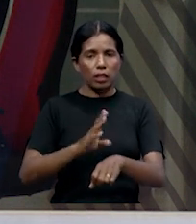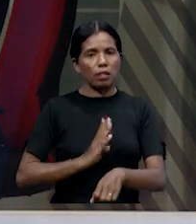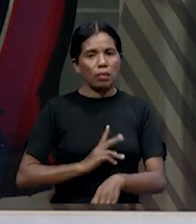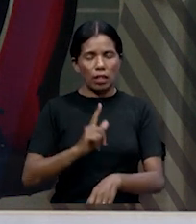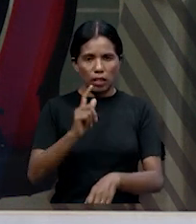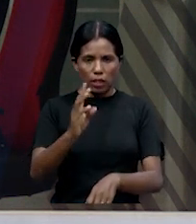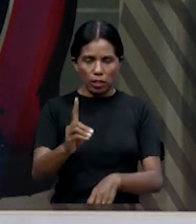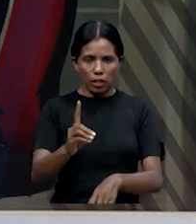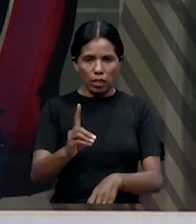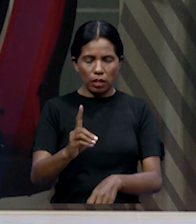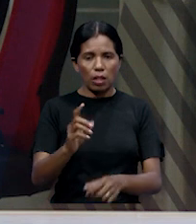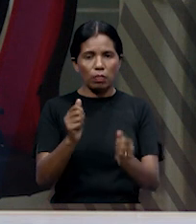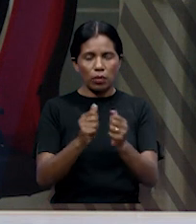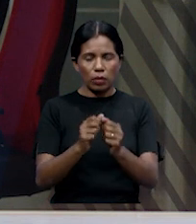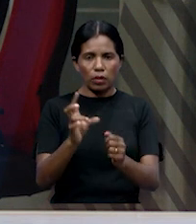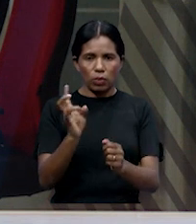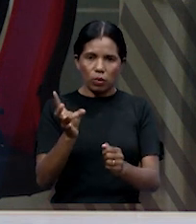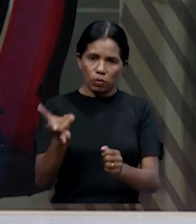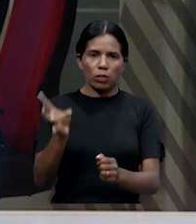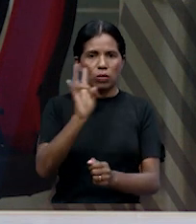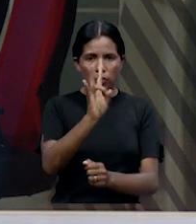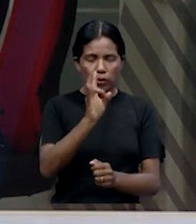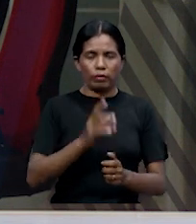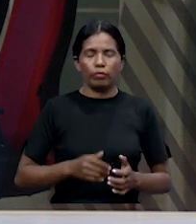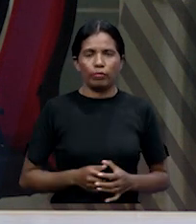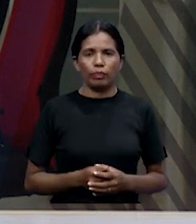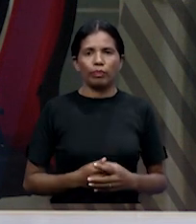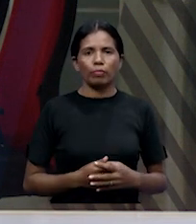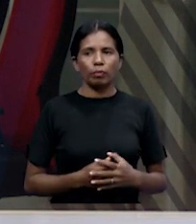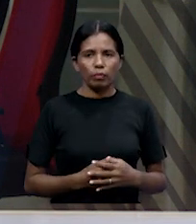Balide, Badala Rito Nulo Recente Rito.